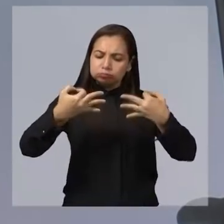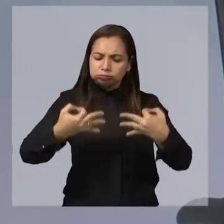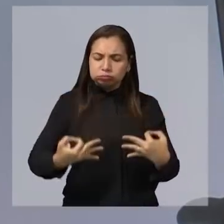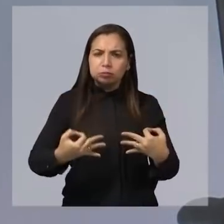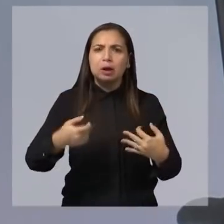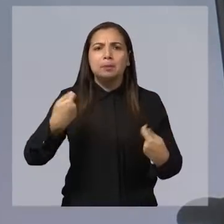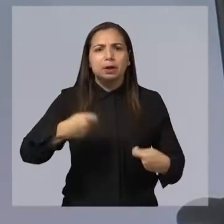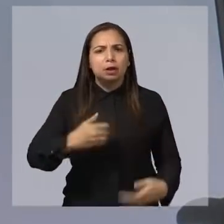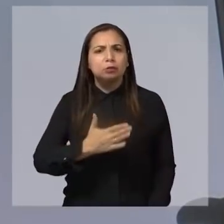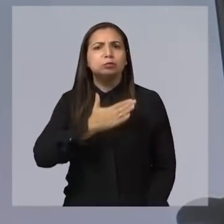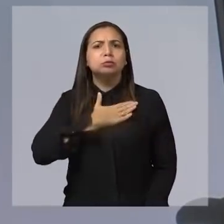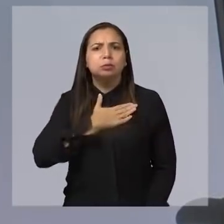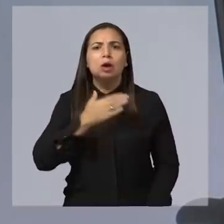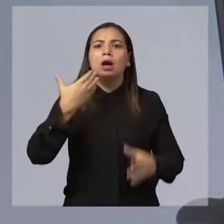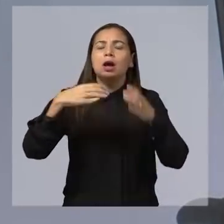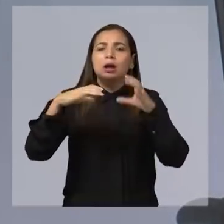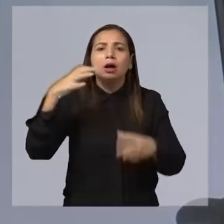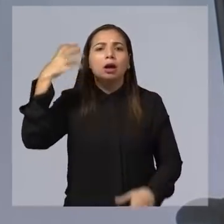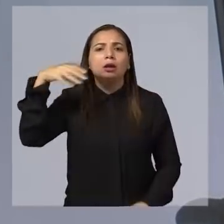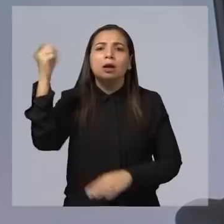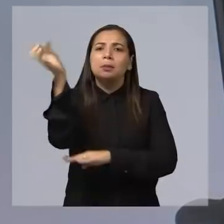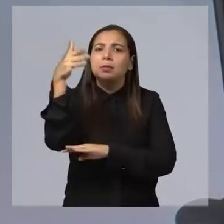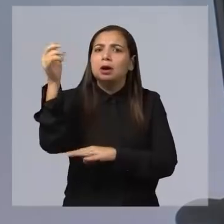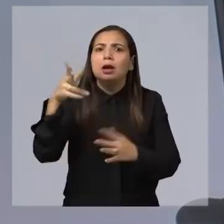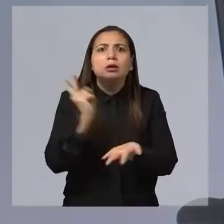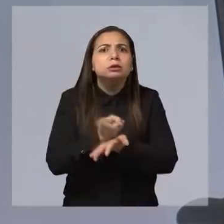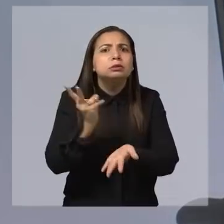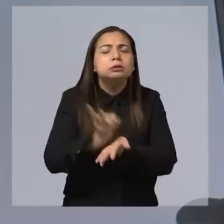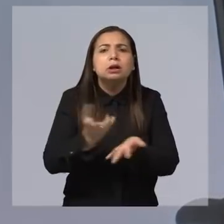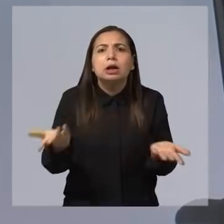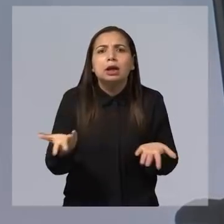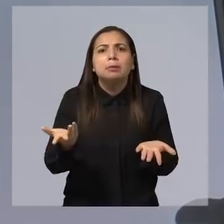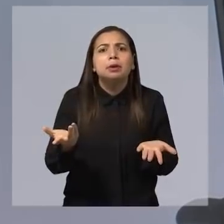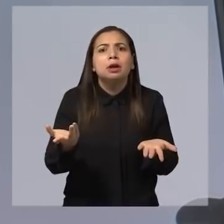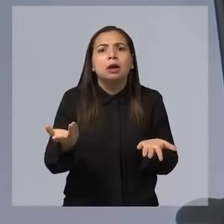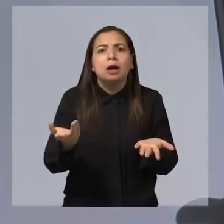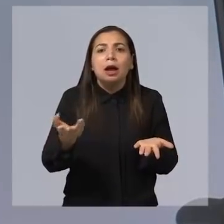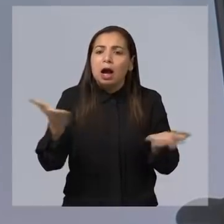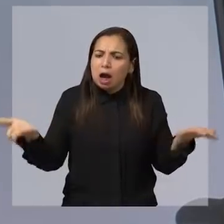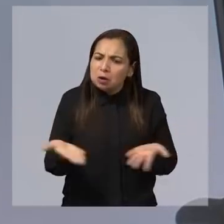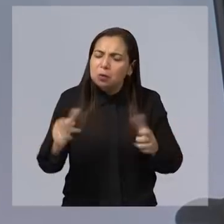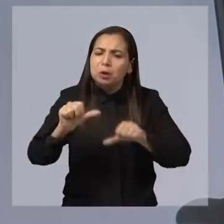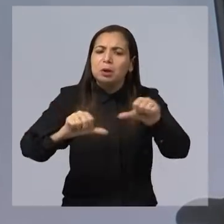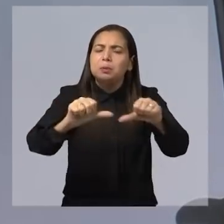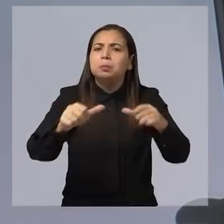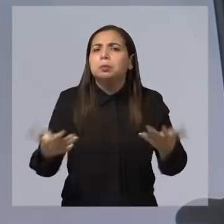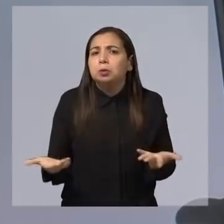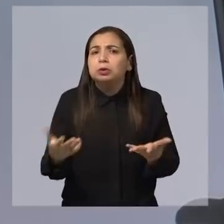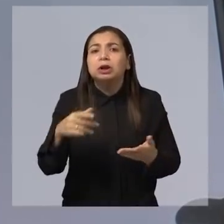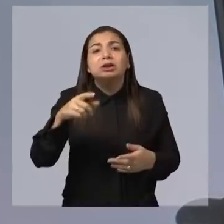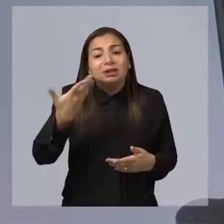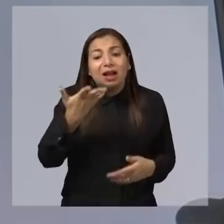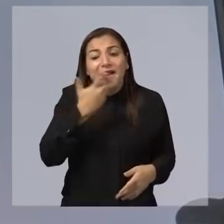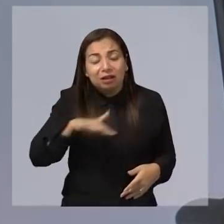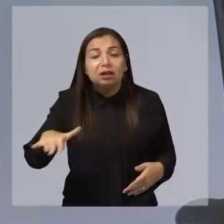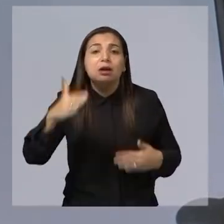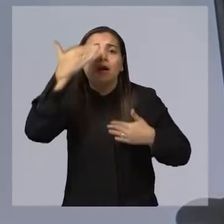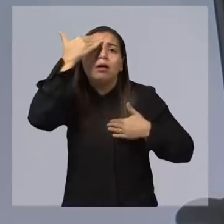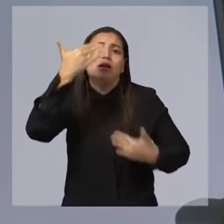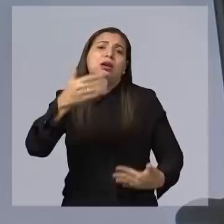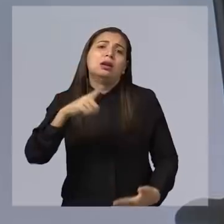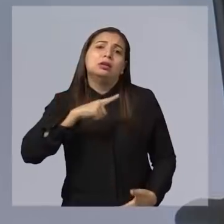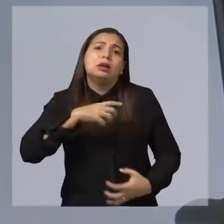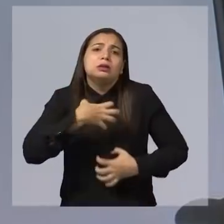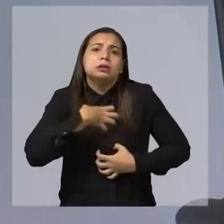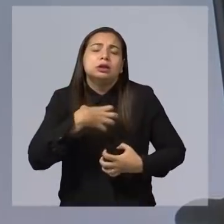pensava duas vezes antes de fazer e as pessoas agradecem, a criançada agradece. Então isso é o caminho, né, a gente